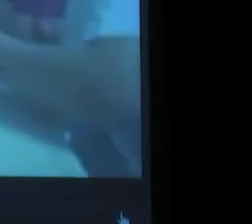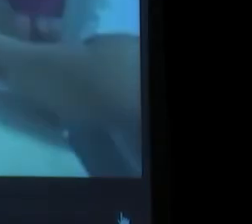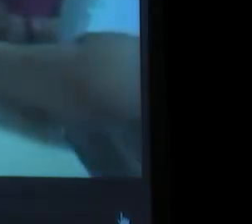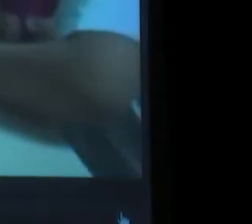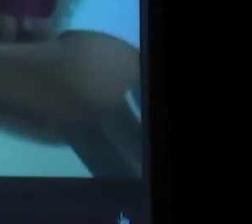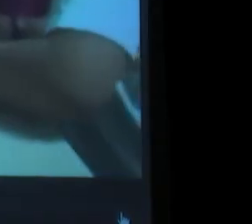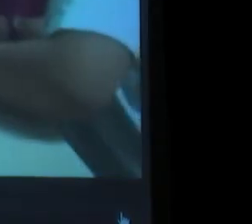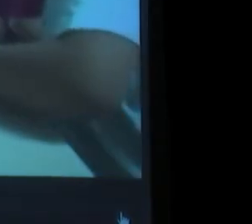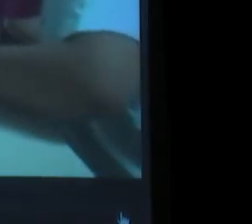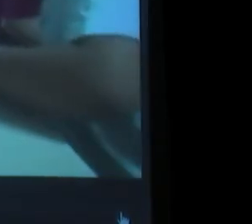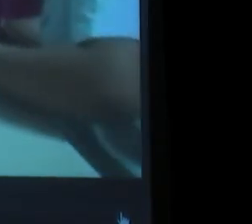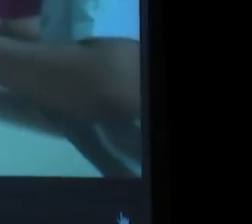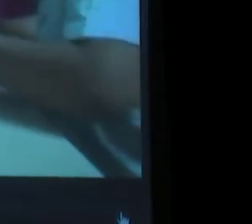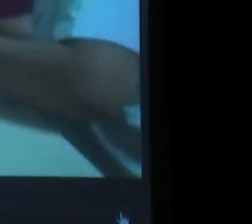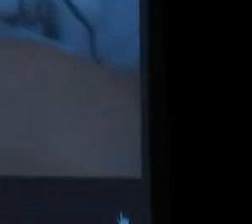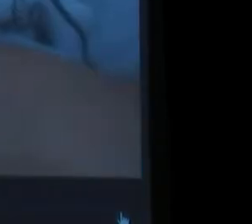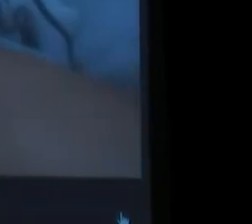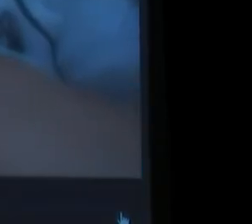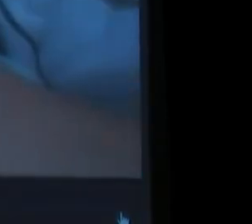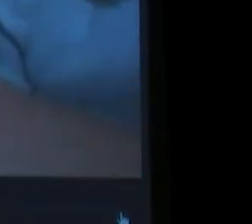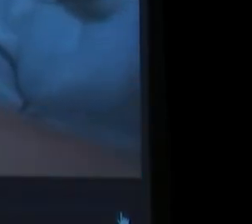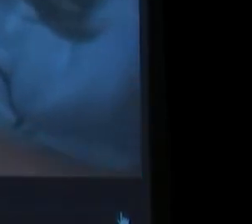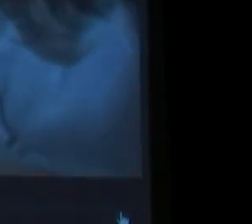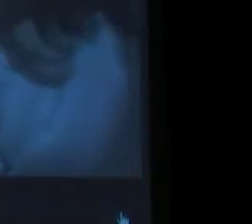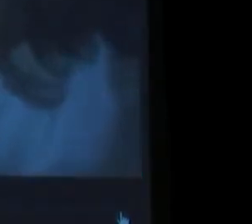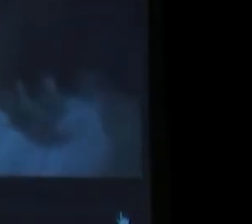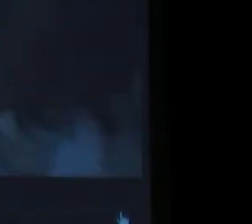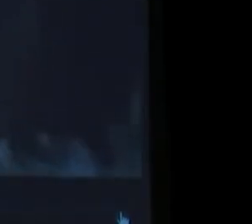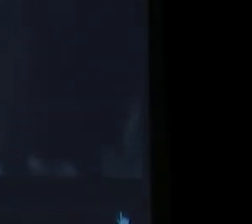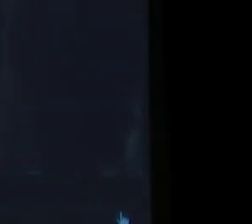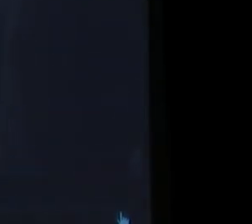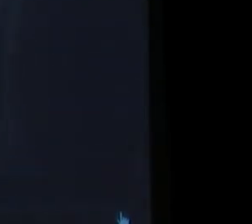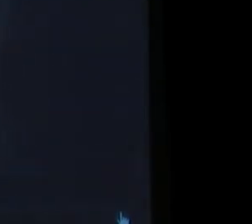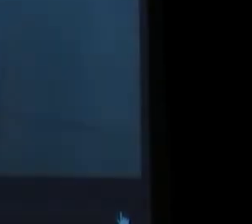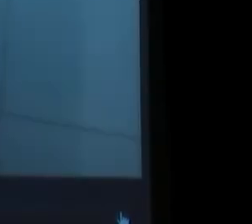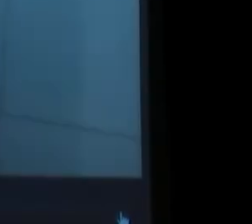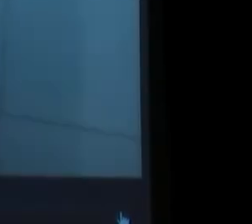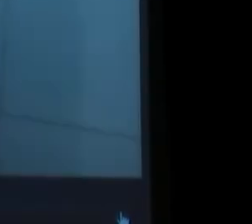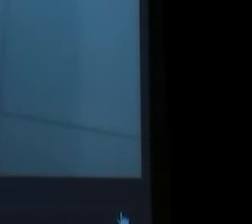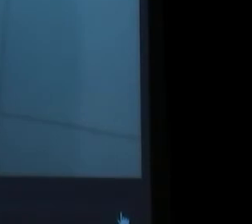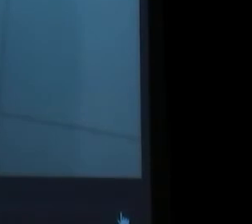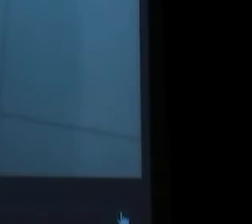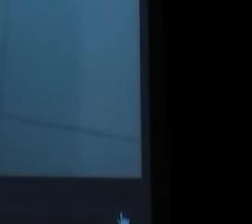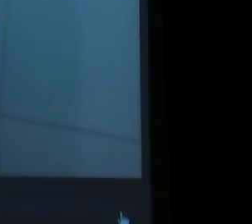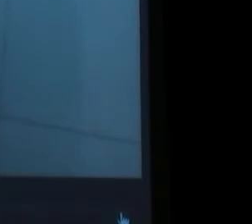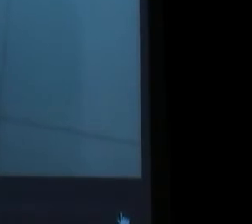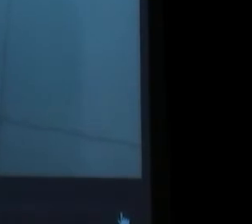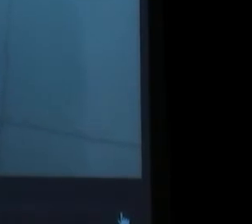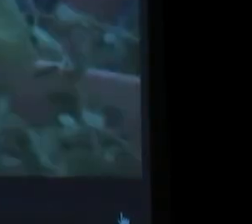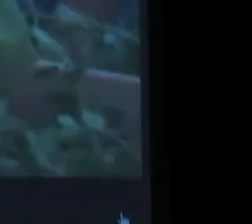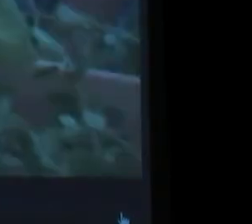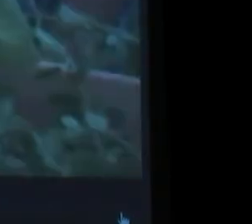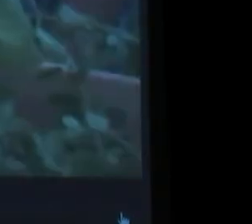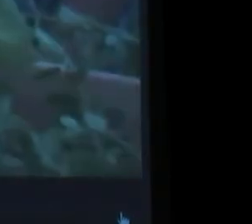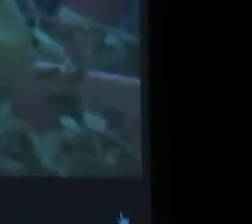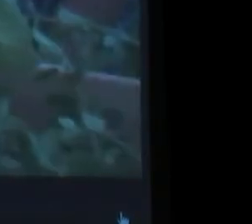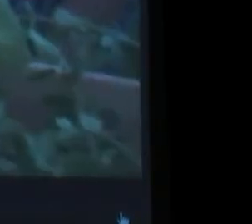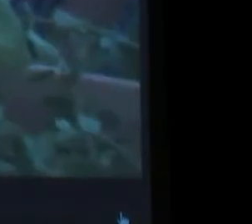vista a aquisição de conhecimentos e habilidades, além da formação de atitudes e valores.